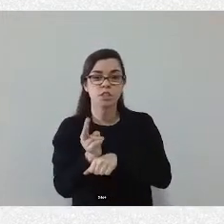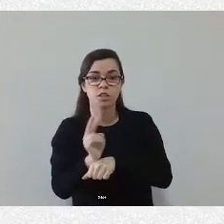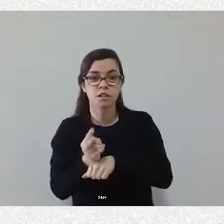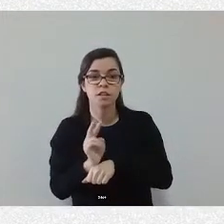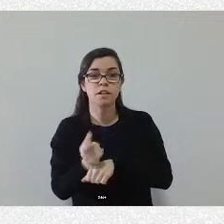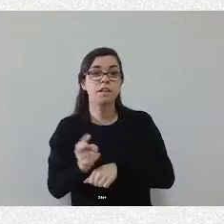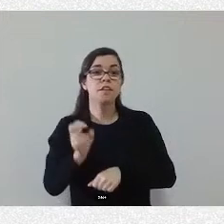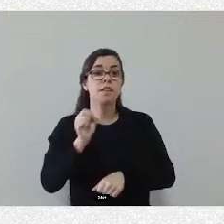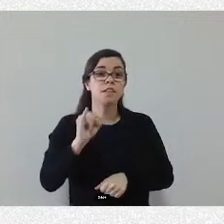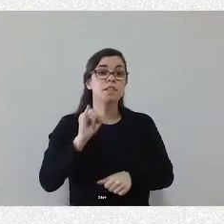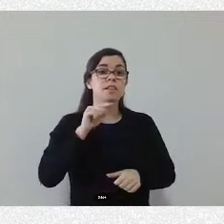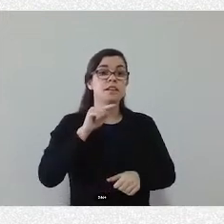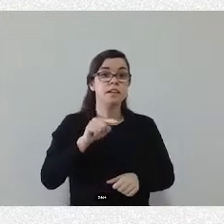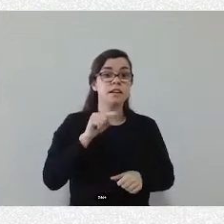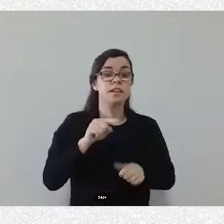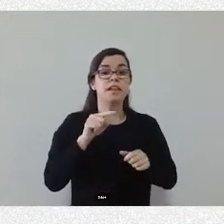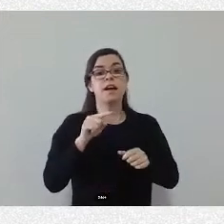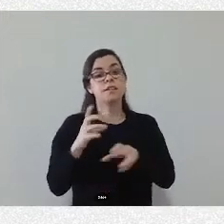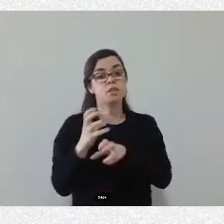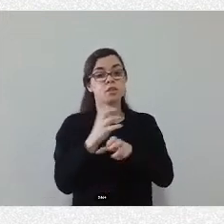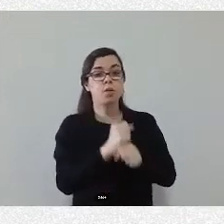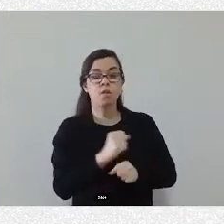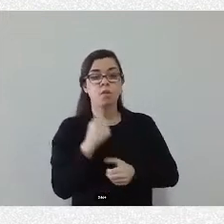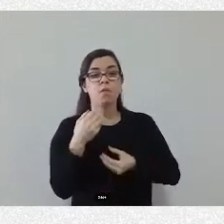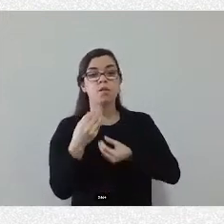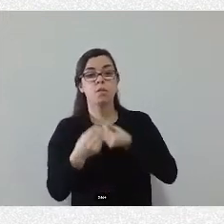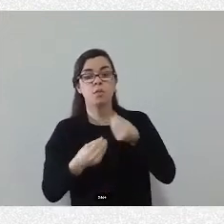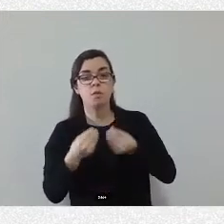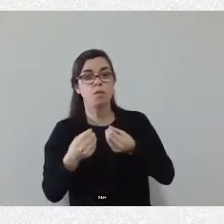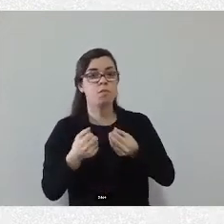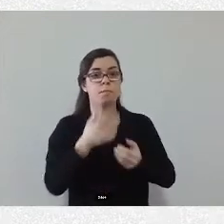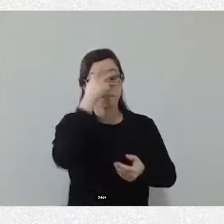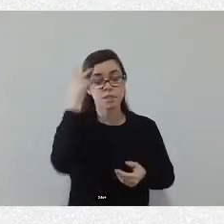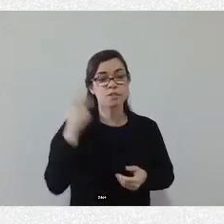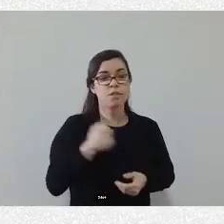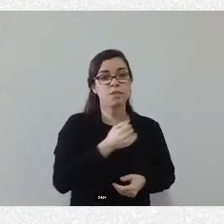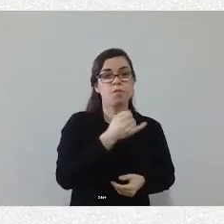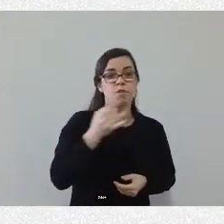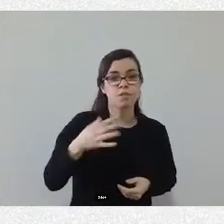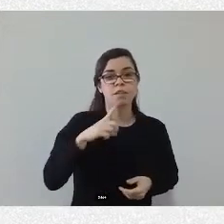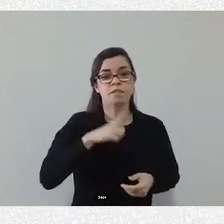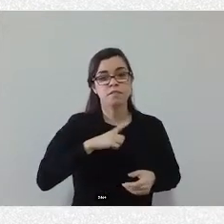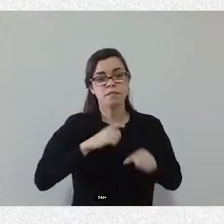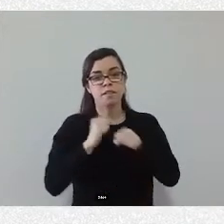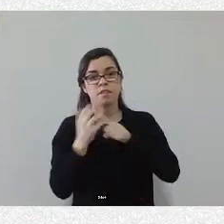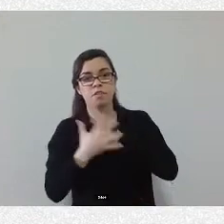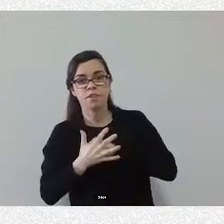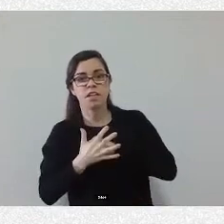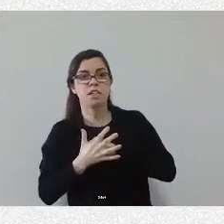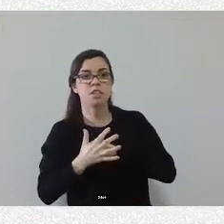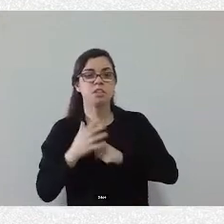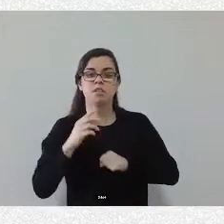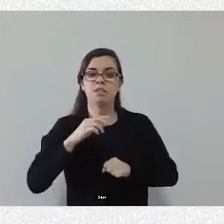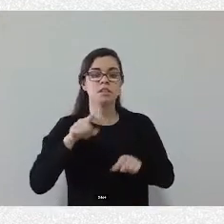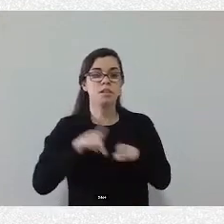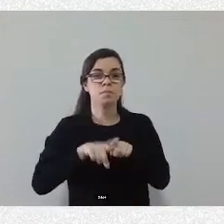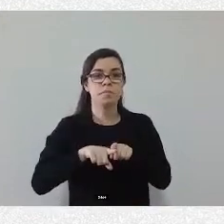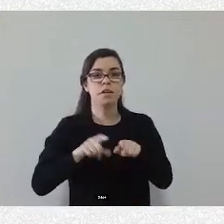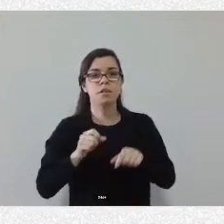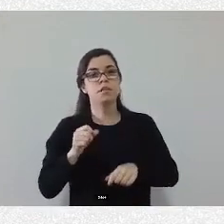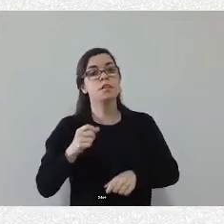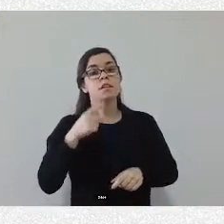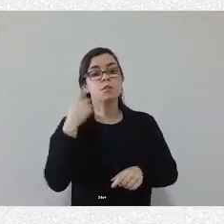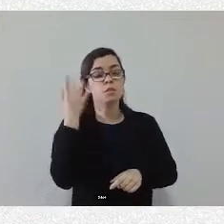corrigido para cima ou para baixo durante a condução do estudo. Então, nós estimamos em torno de 1.500 casos de Covid, em torno